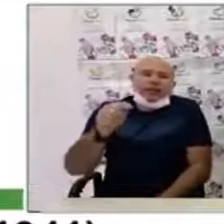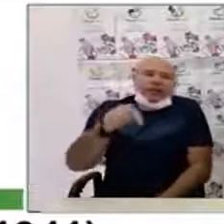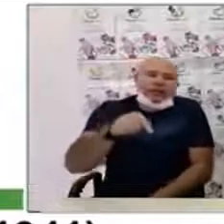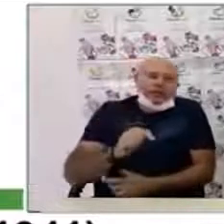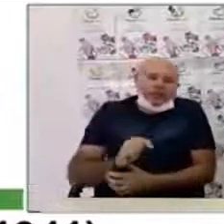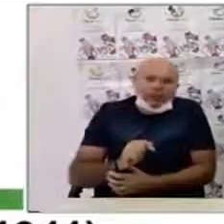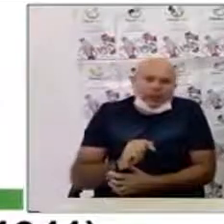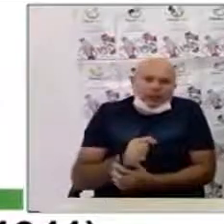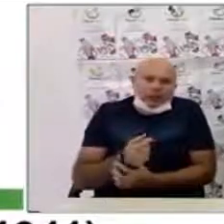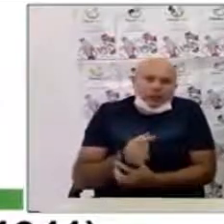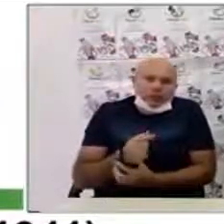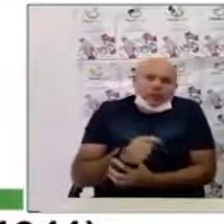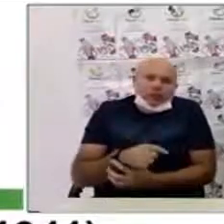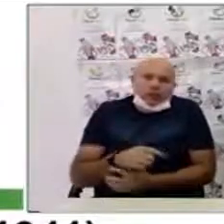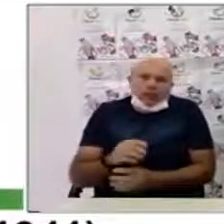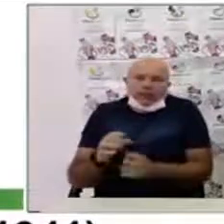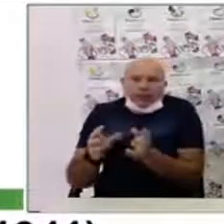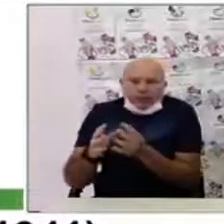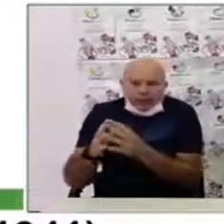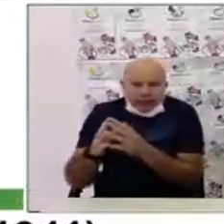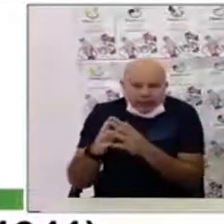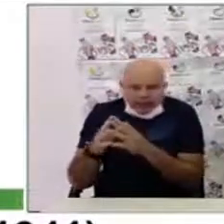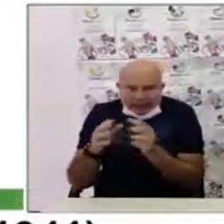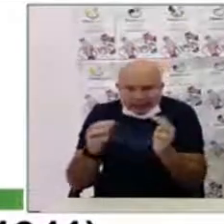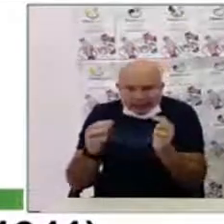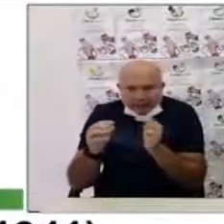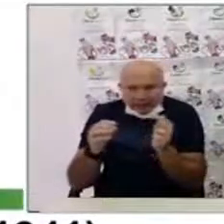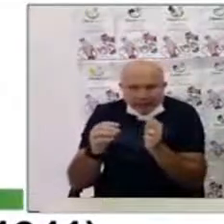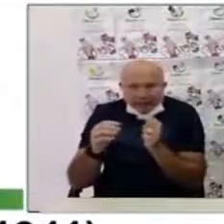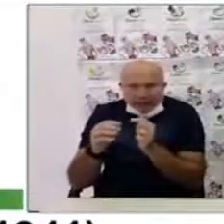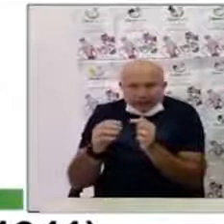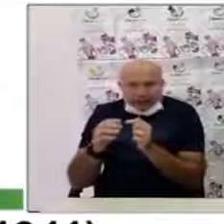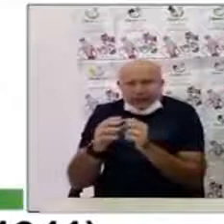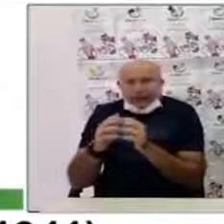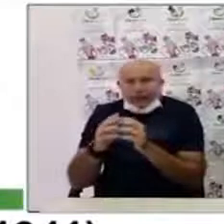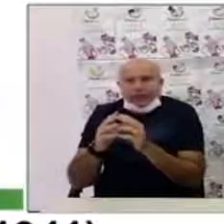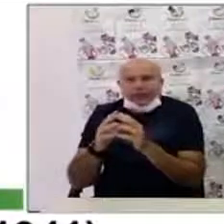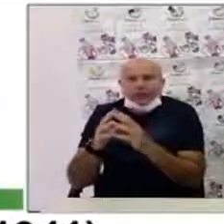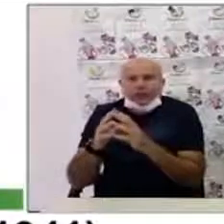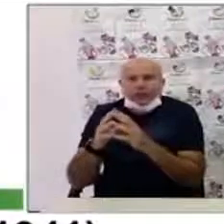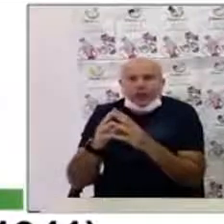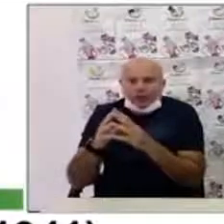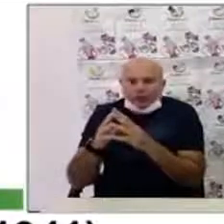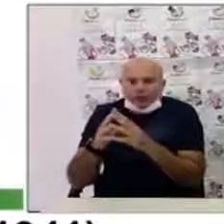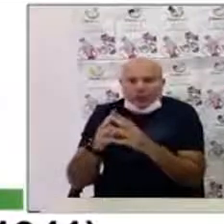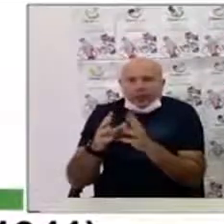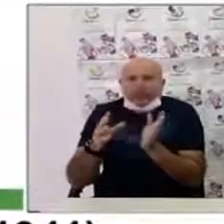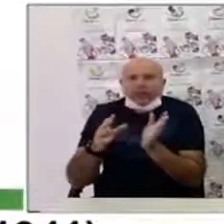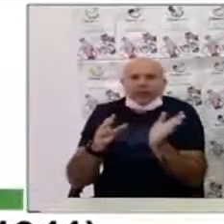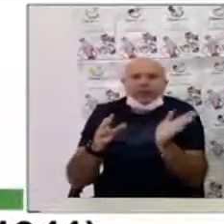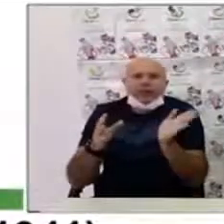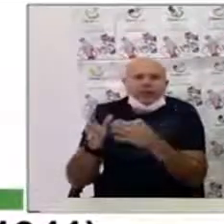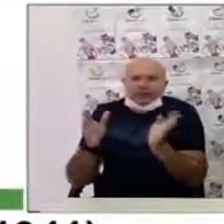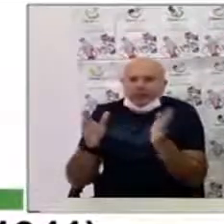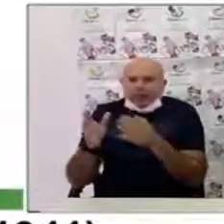vê na análise de baixo, imagina aí essas setinhas vermelhas aí, seriam as radiações alfa. Você vê que a